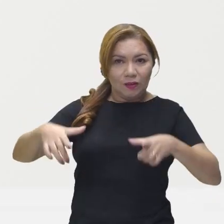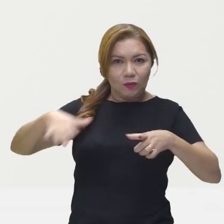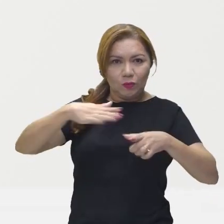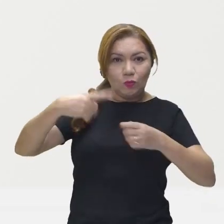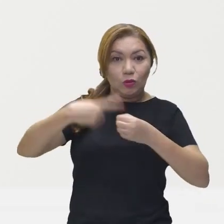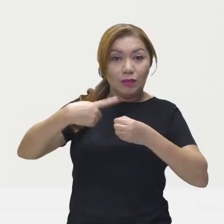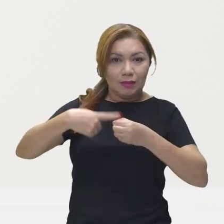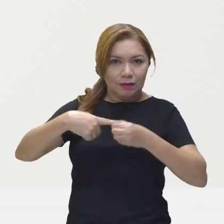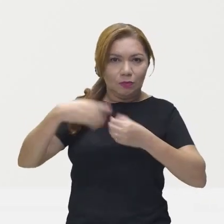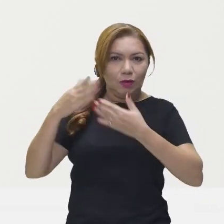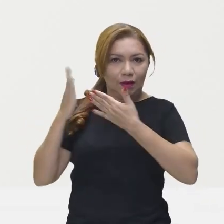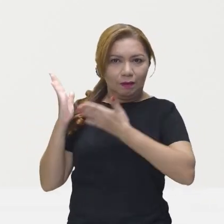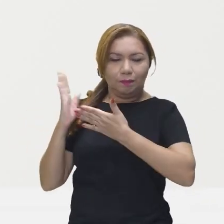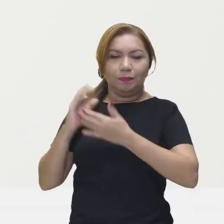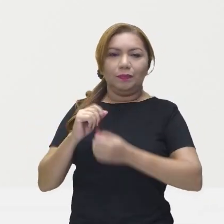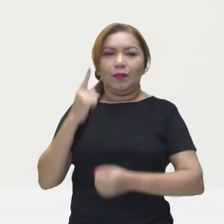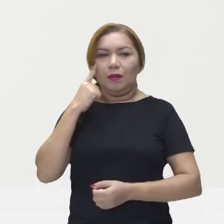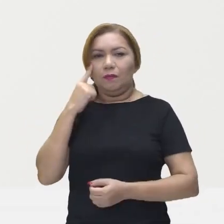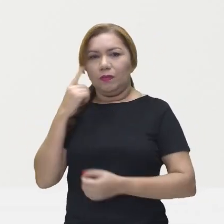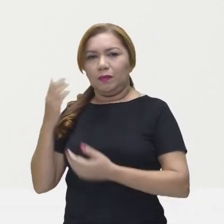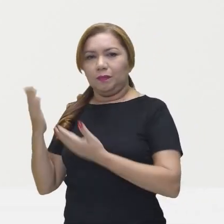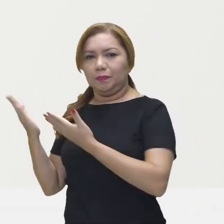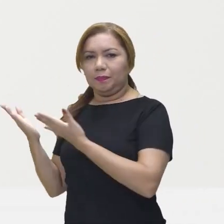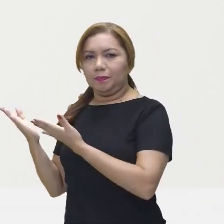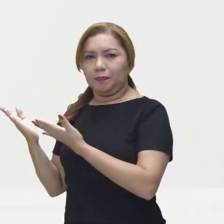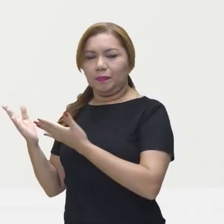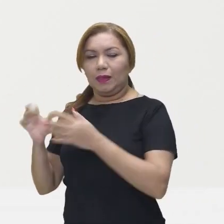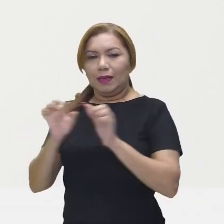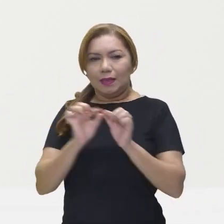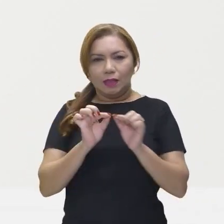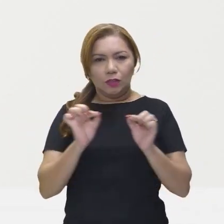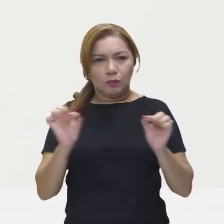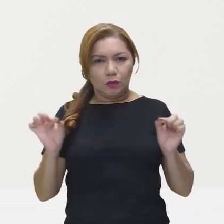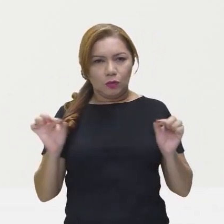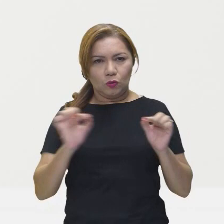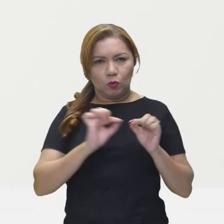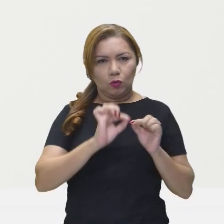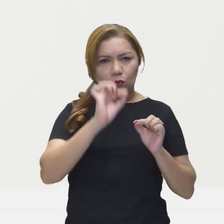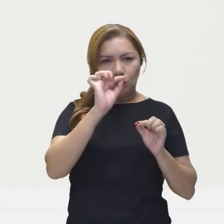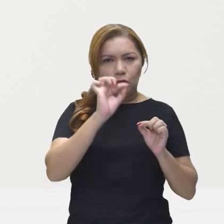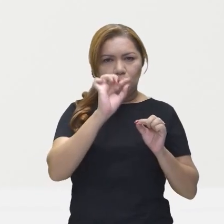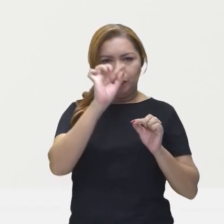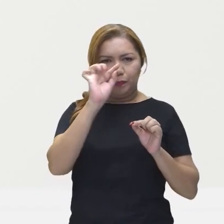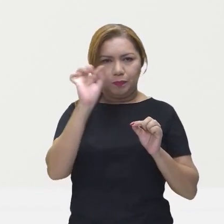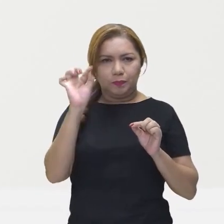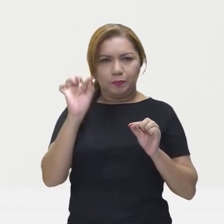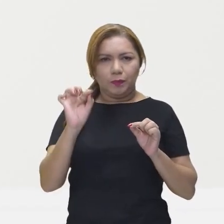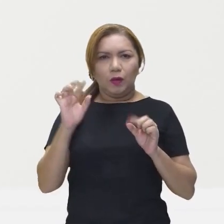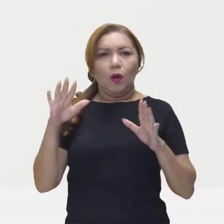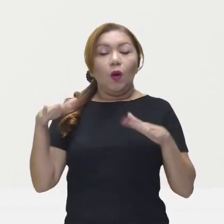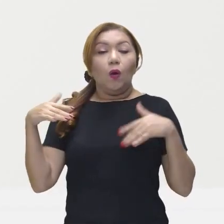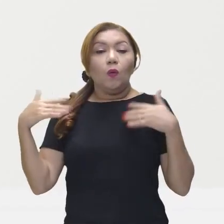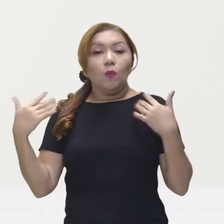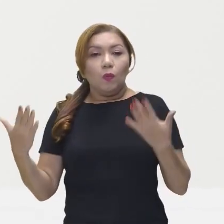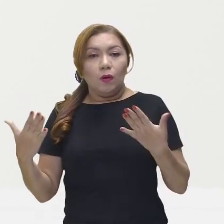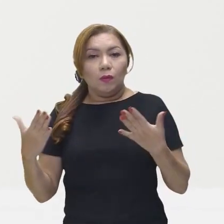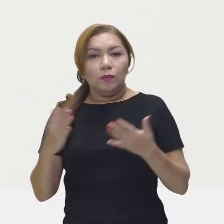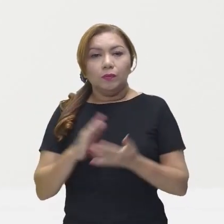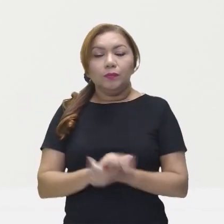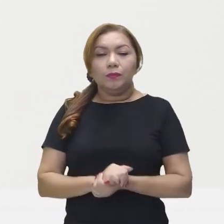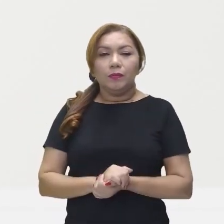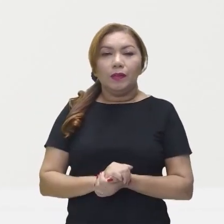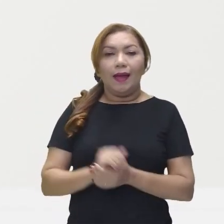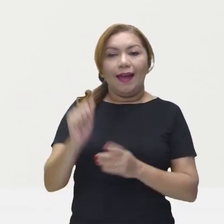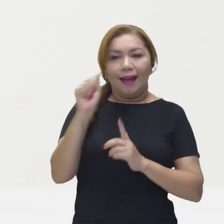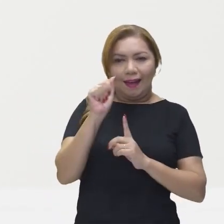dimensões. Nós temos aí as dimensões do terreno. Qual é a questão? A questão é, nós queremos saber a